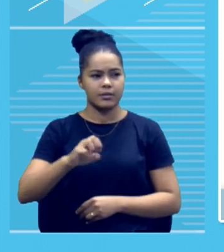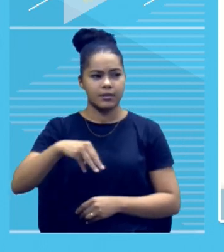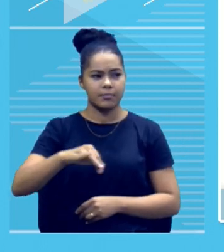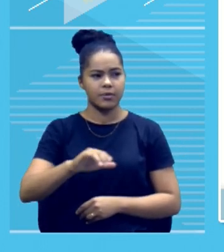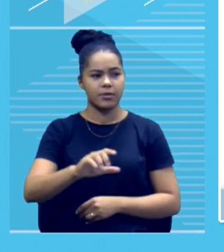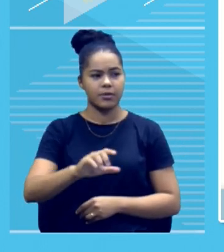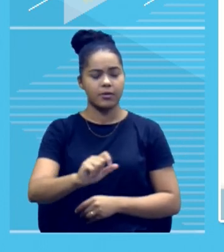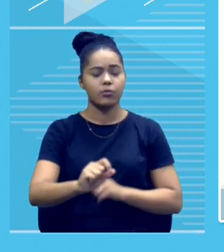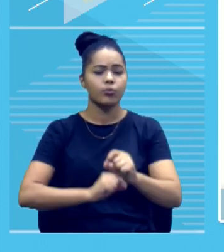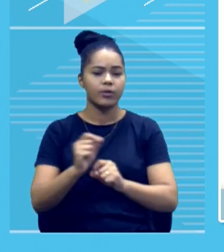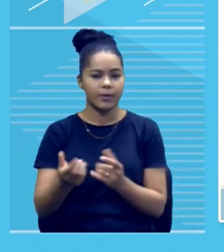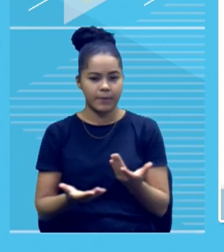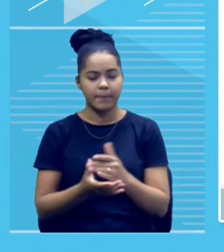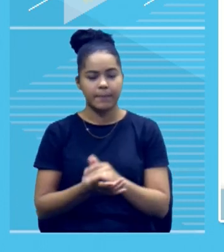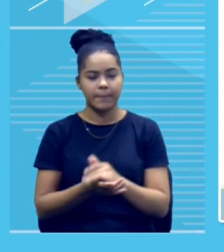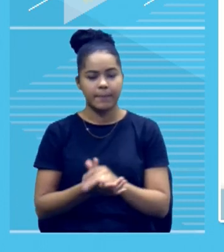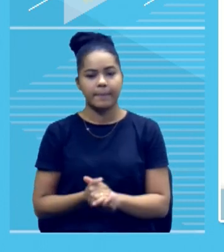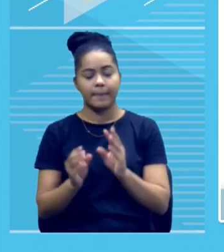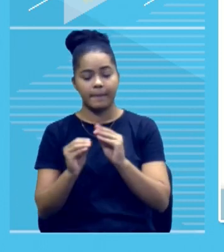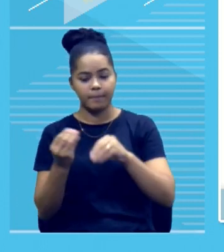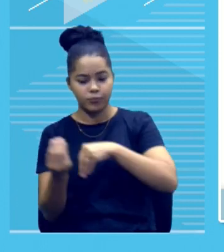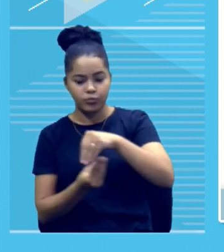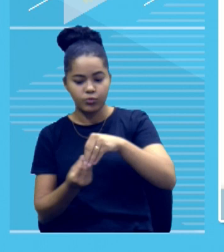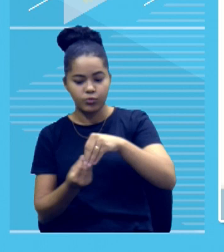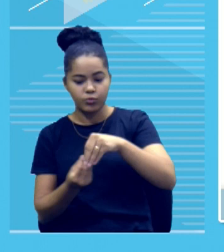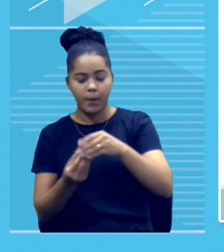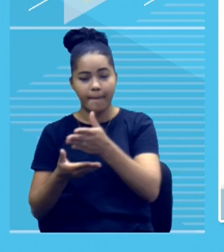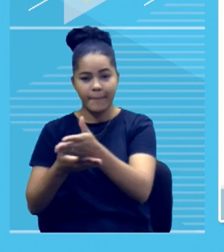por 50% de destrógero,